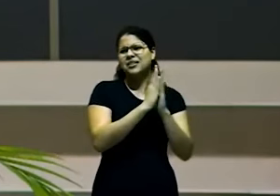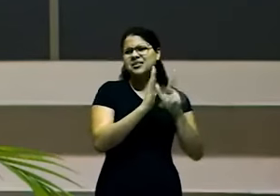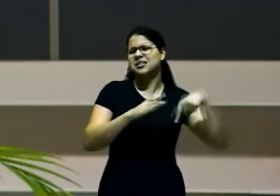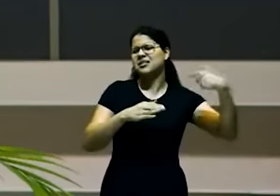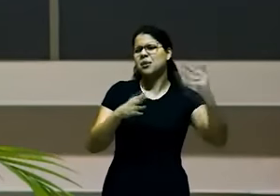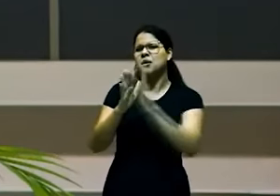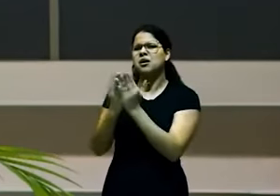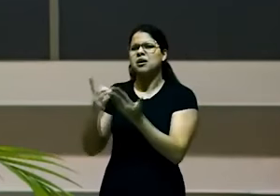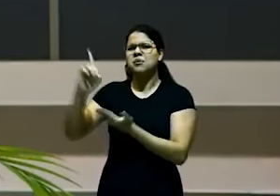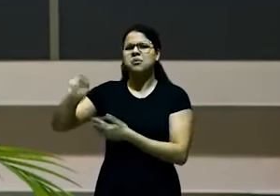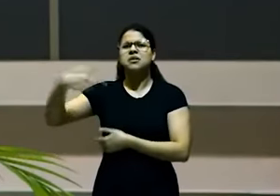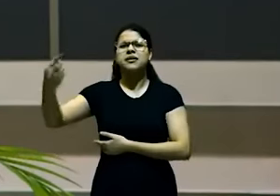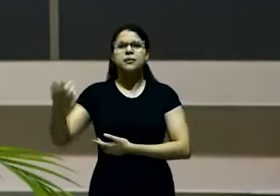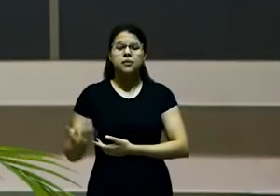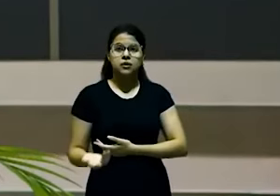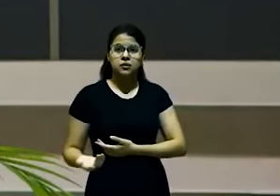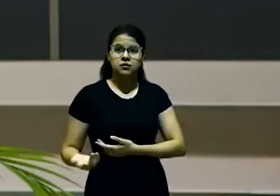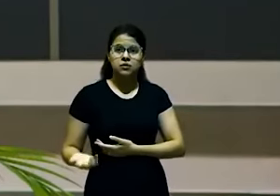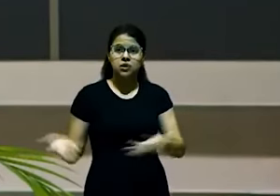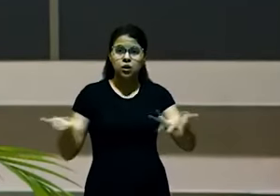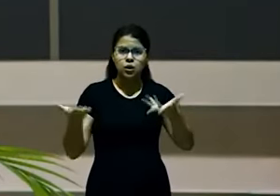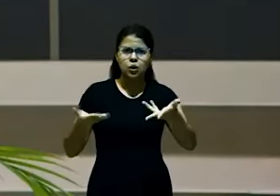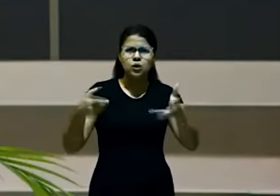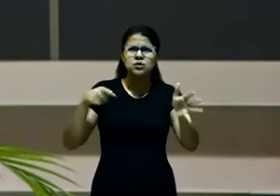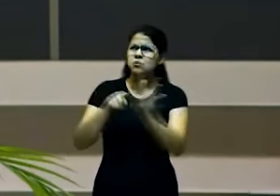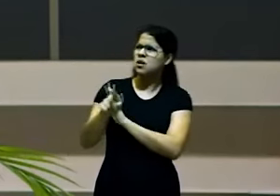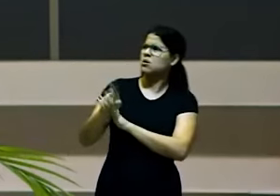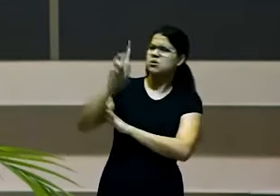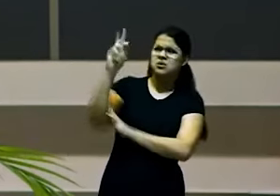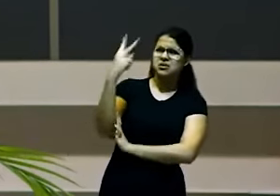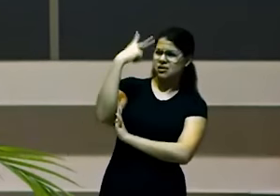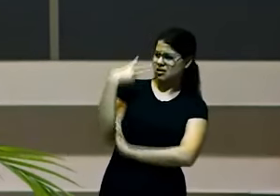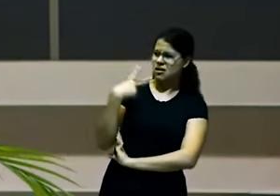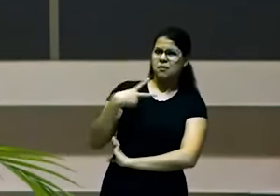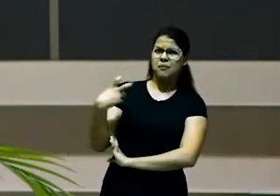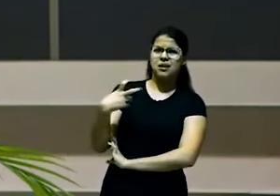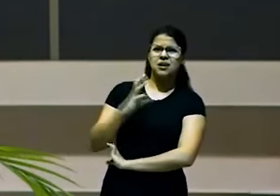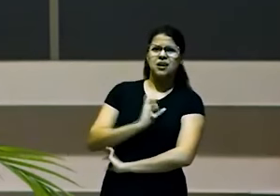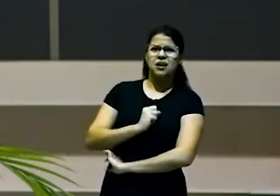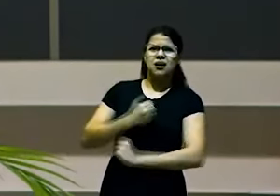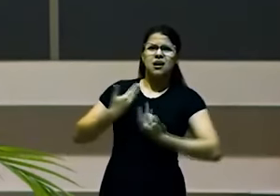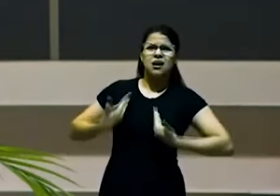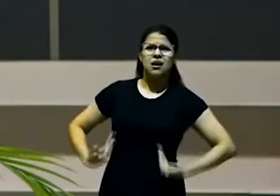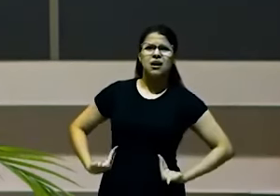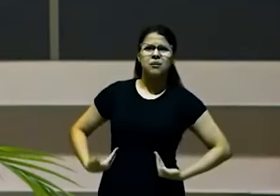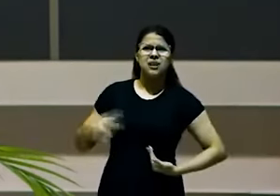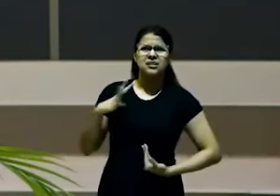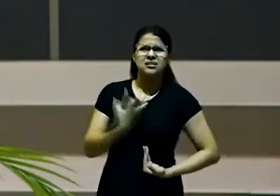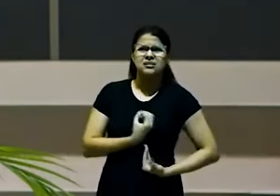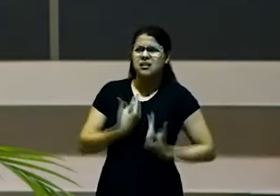aí eu pergunto que foi que Jesus achou em nós para que hoje nós pudéssemos estar